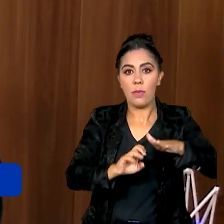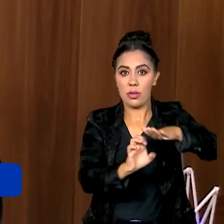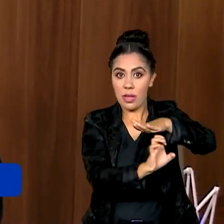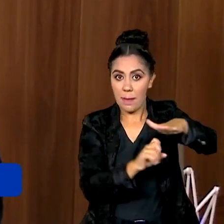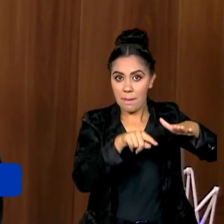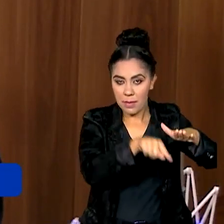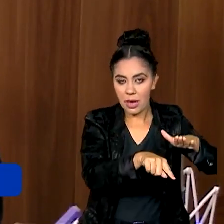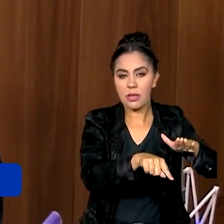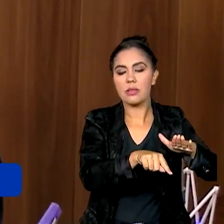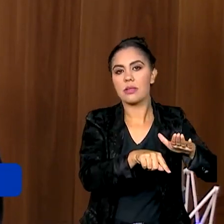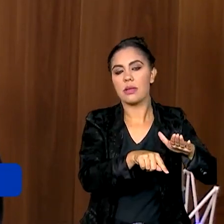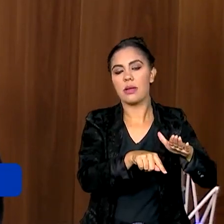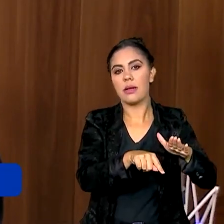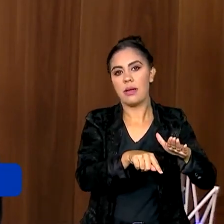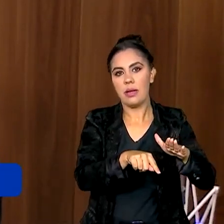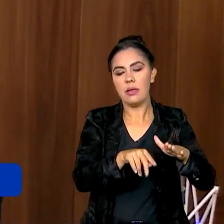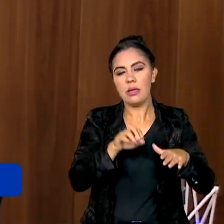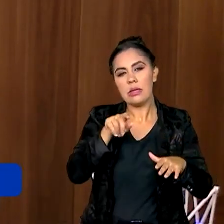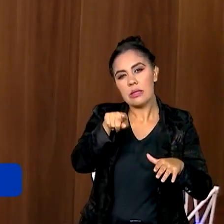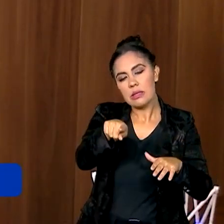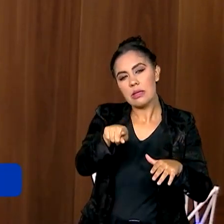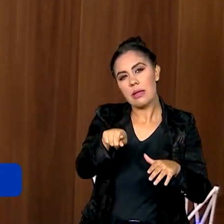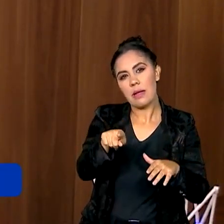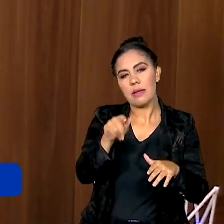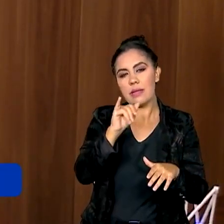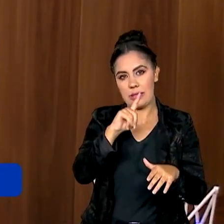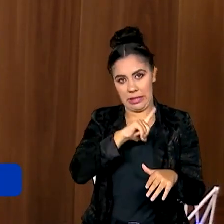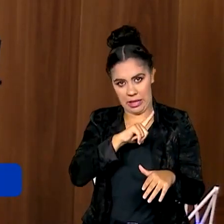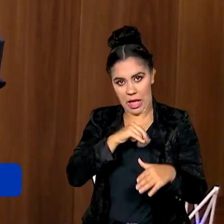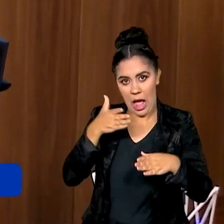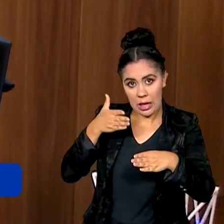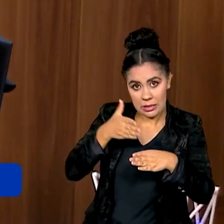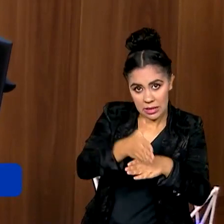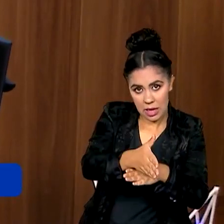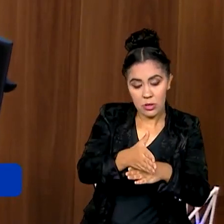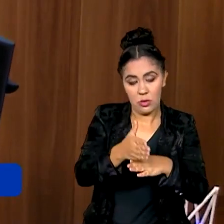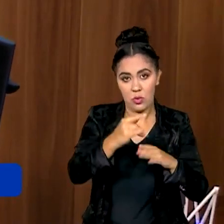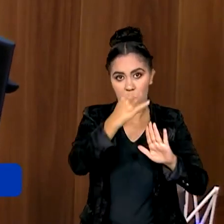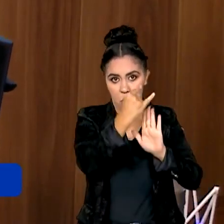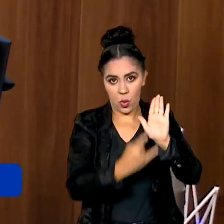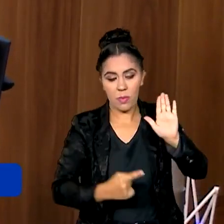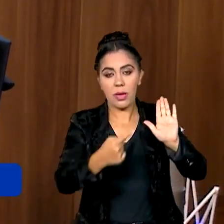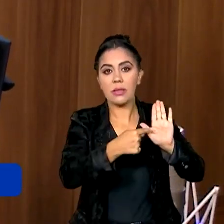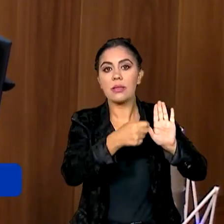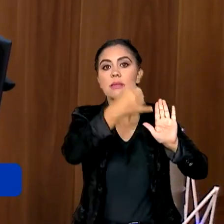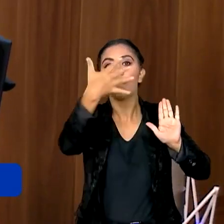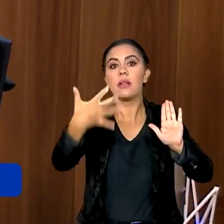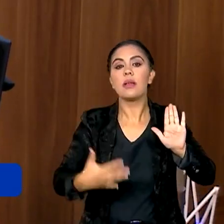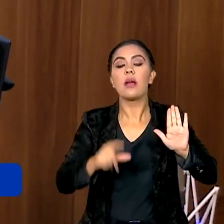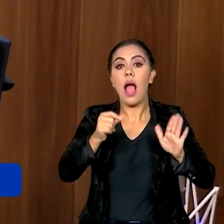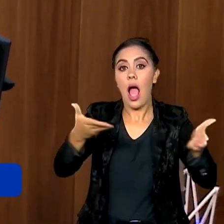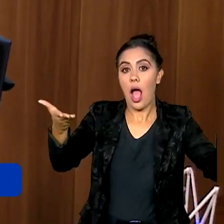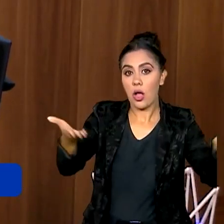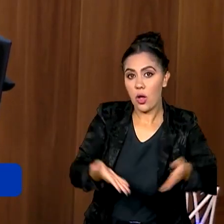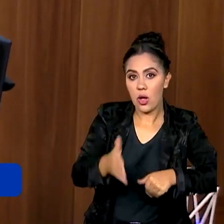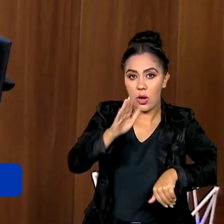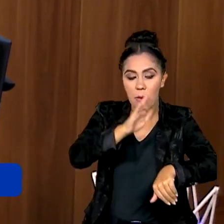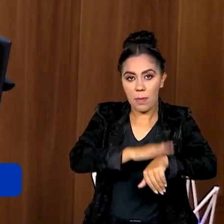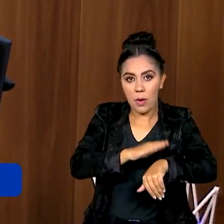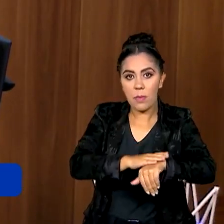empresa, se você tiver acesso, ele diz: distribuir neste momento,